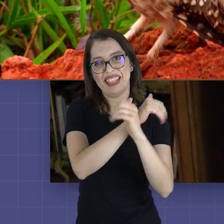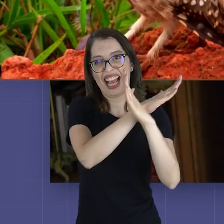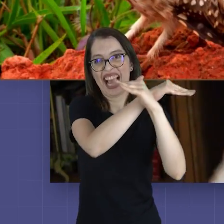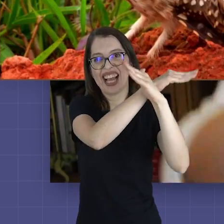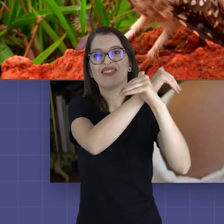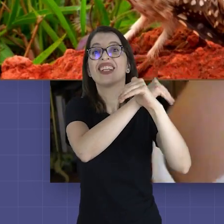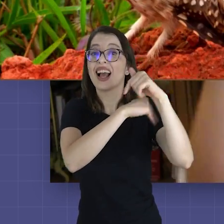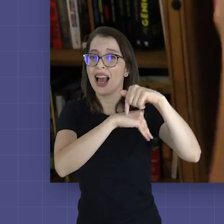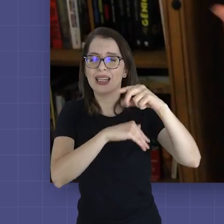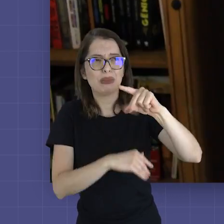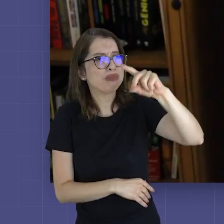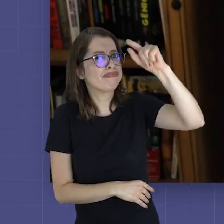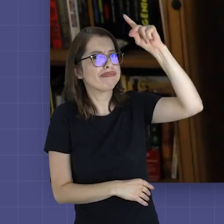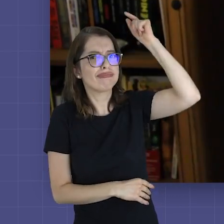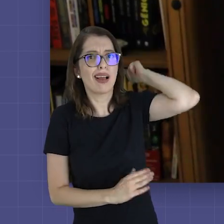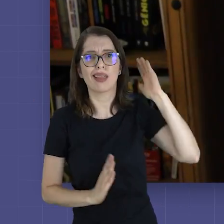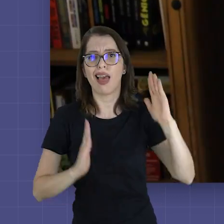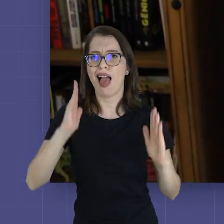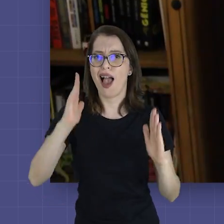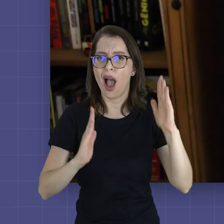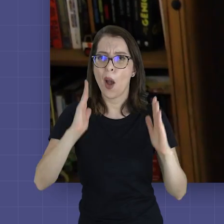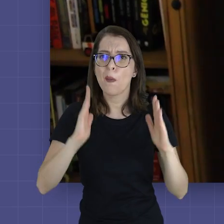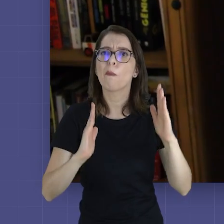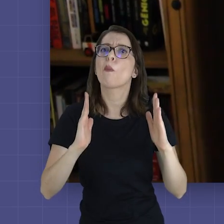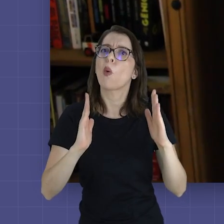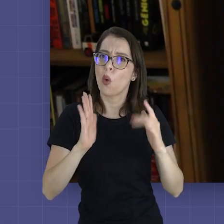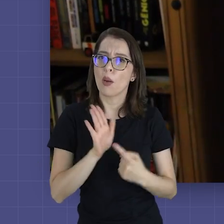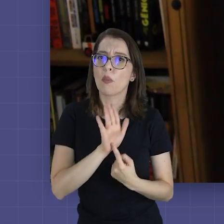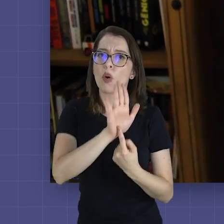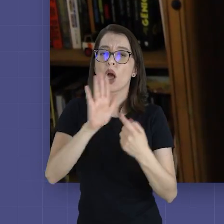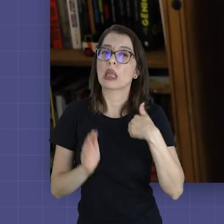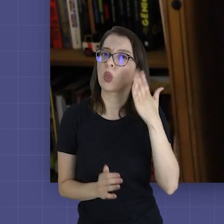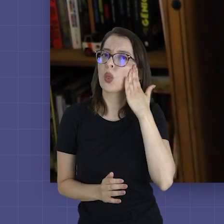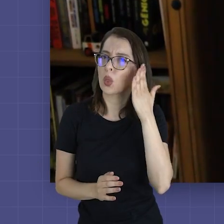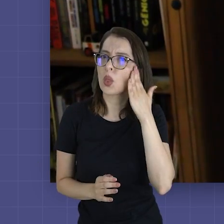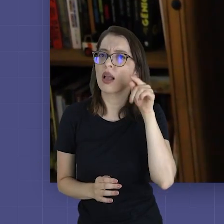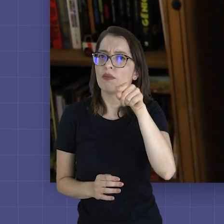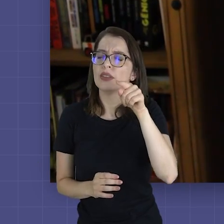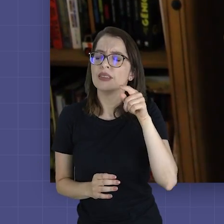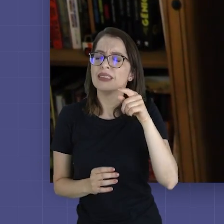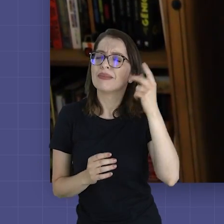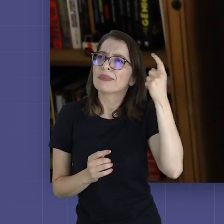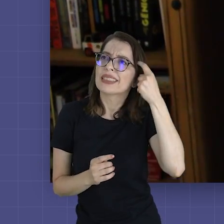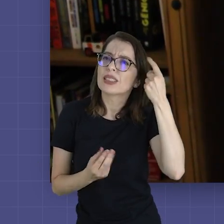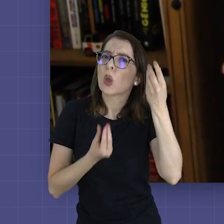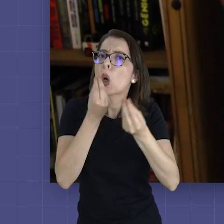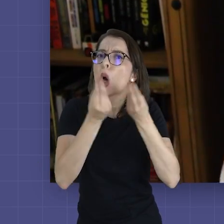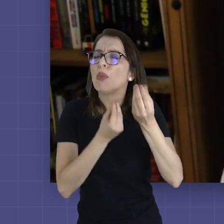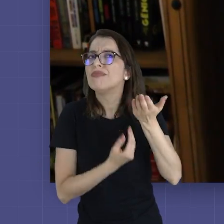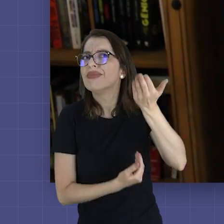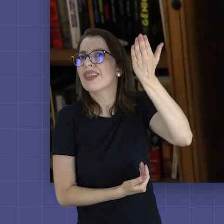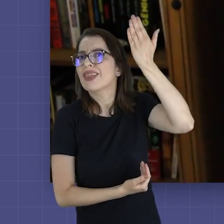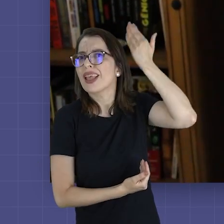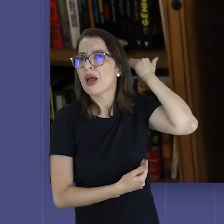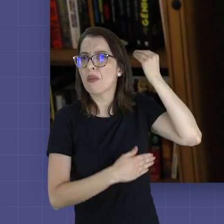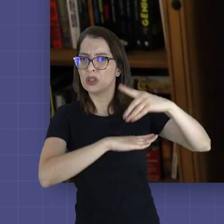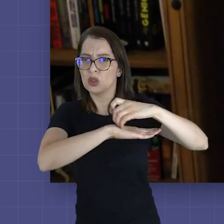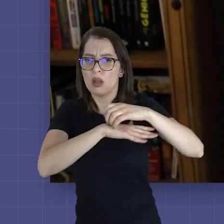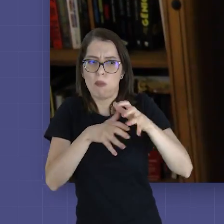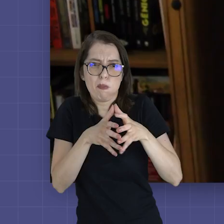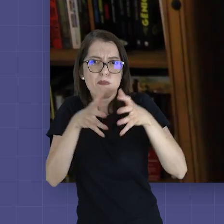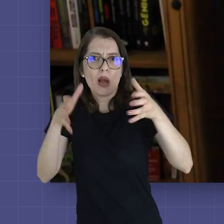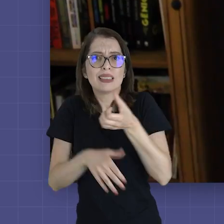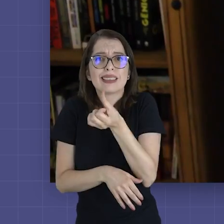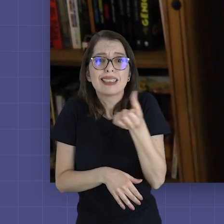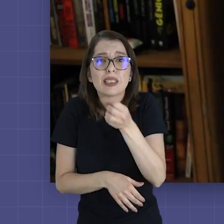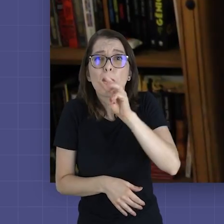que sobreviveram à grande extinção no final do período Cretáceo. Mas eu entendo que você deve estar falando dos grandes dinossauros que foram extintos há 66